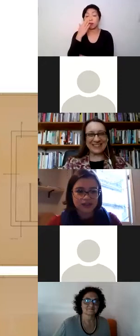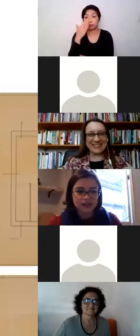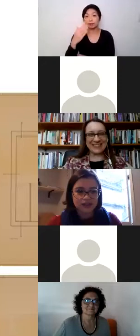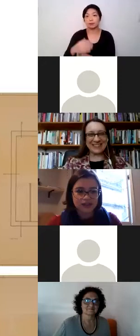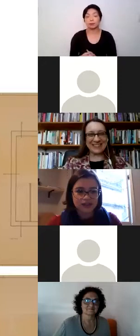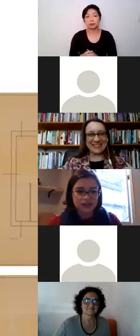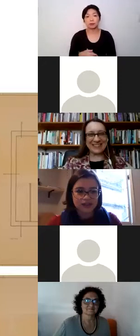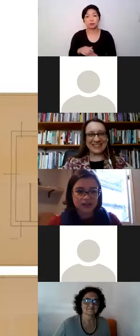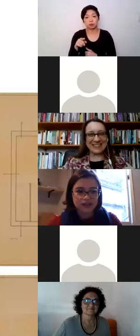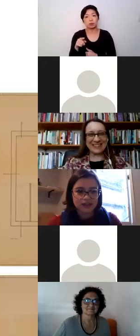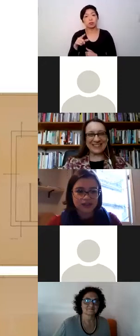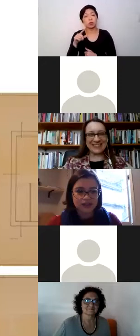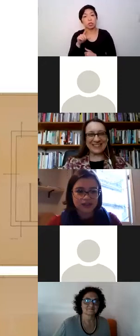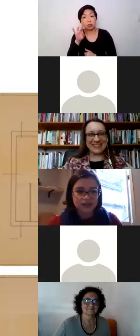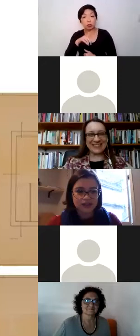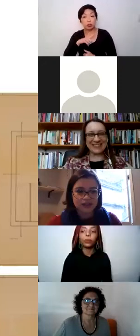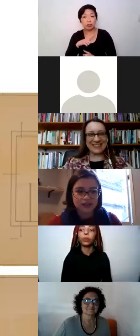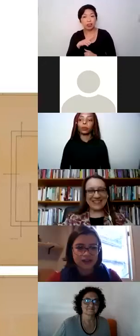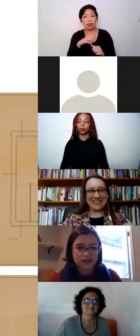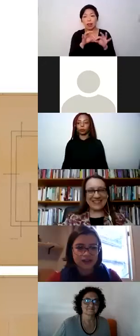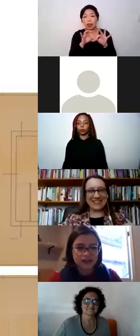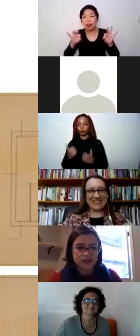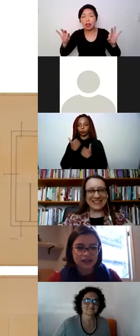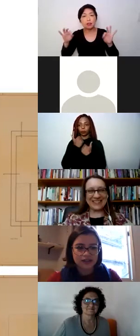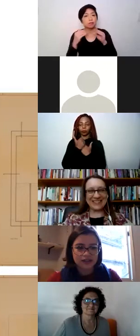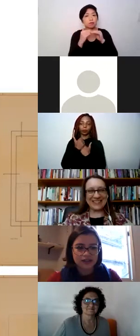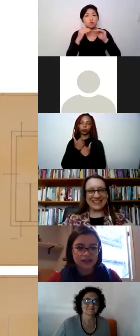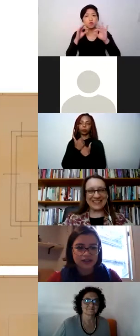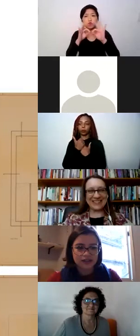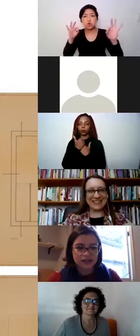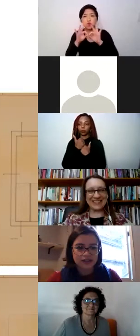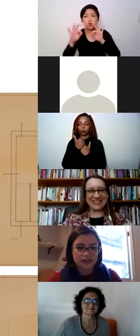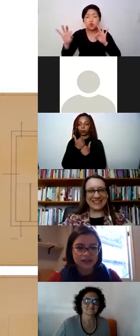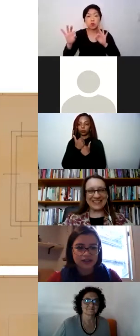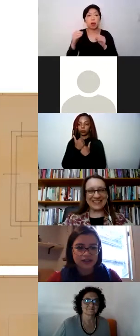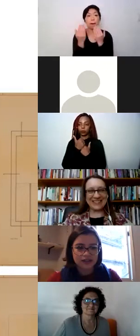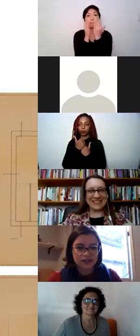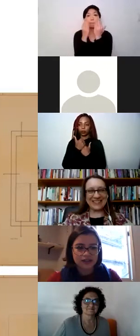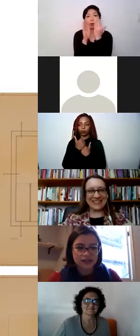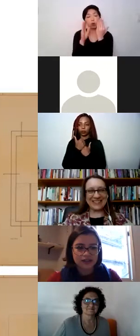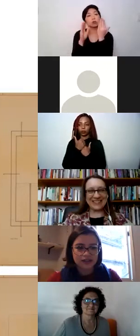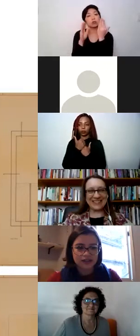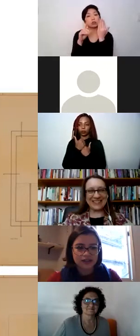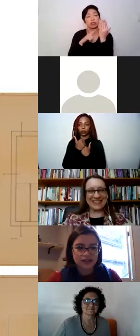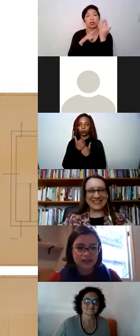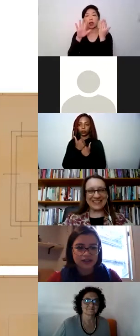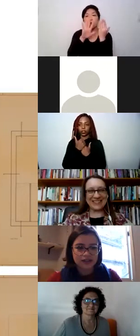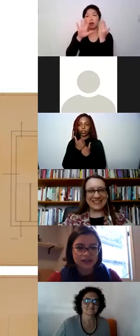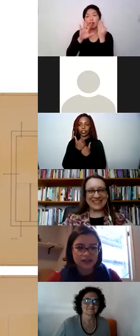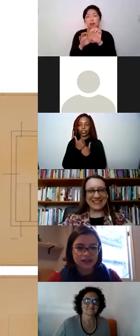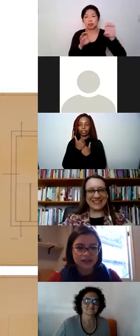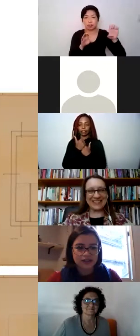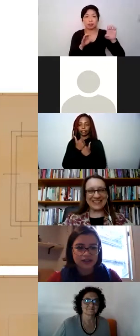linhas retas apenas são formas sólidas a porta ela está inserida na porção mais à esquerda da